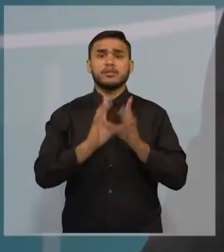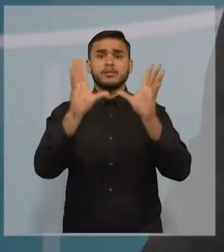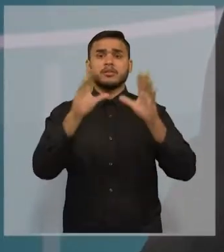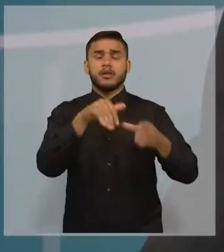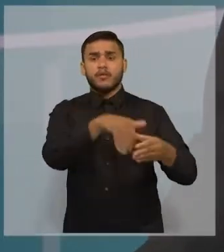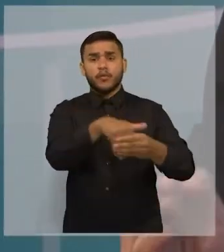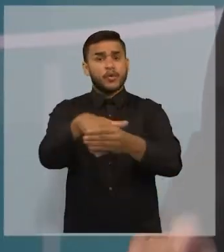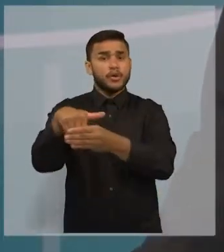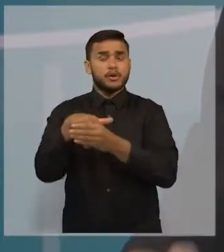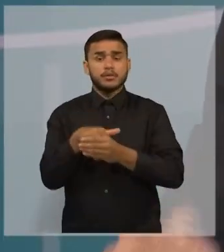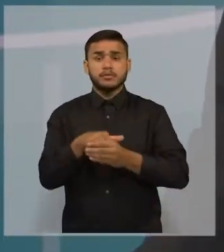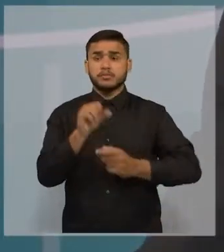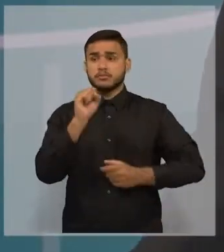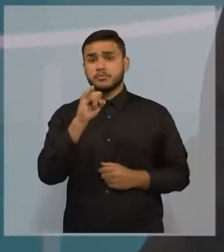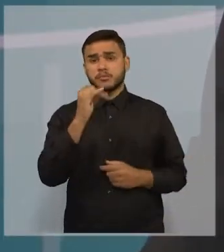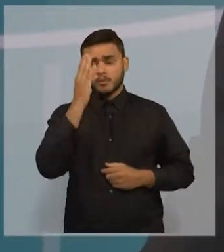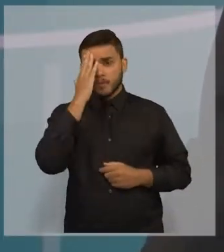eleito